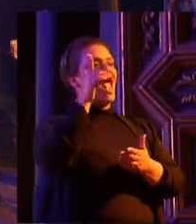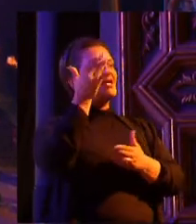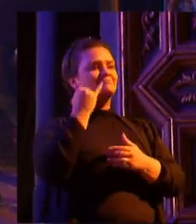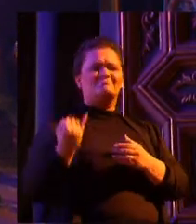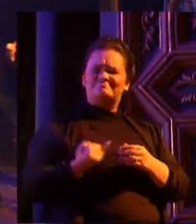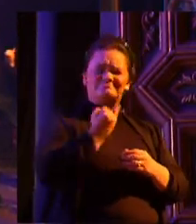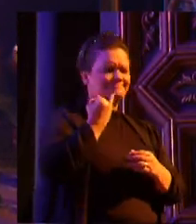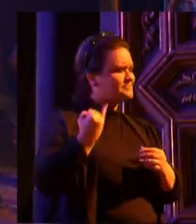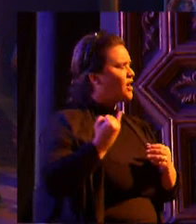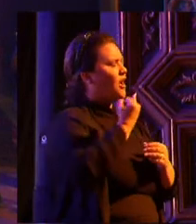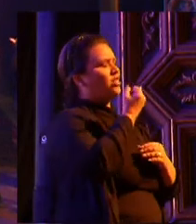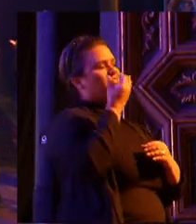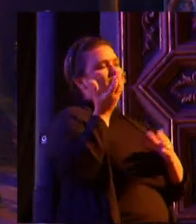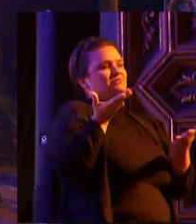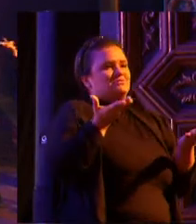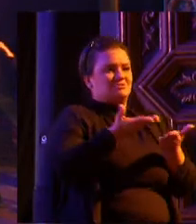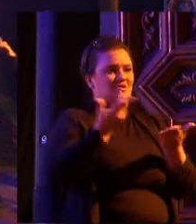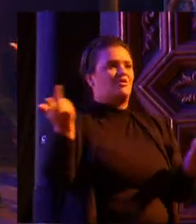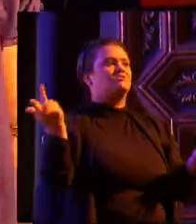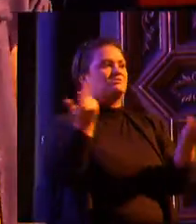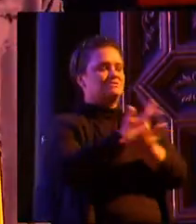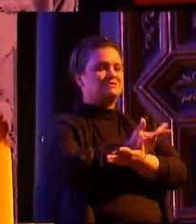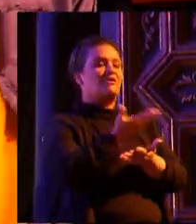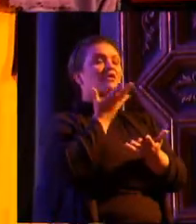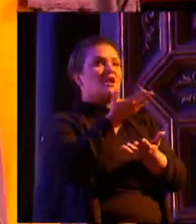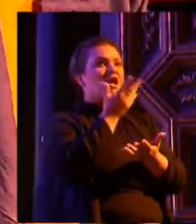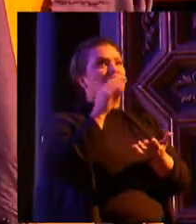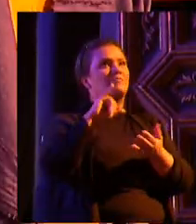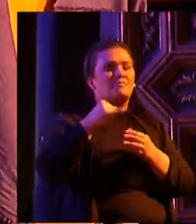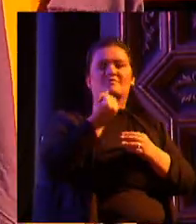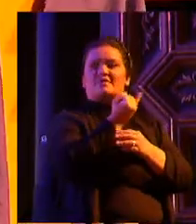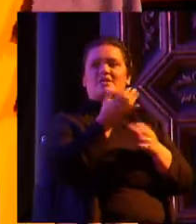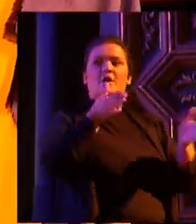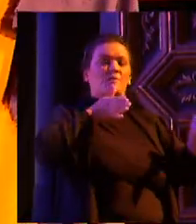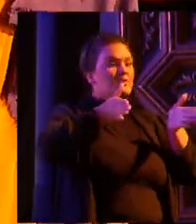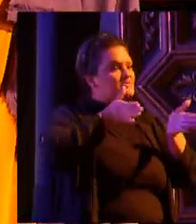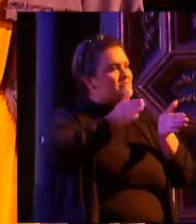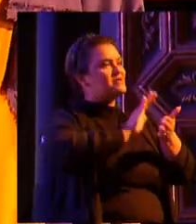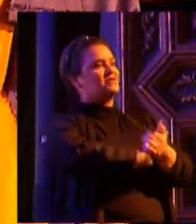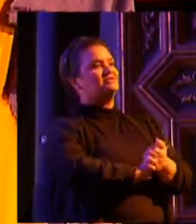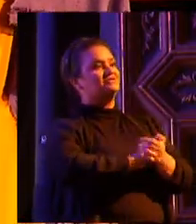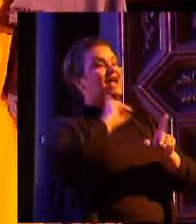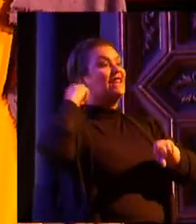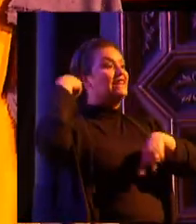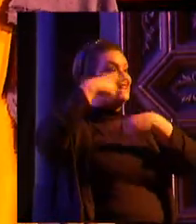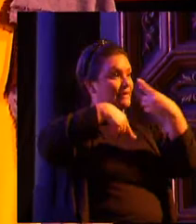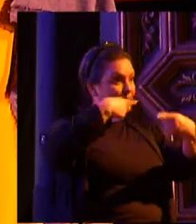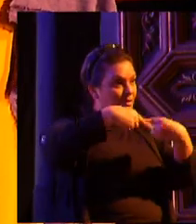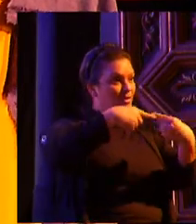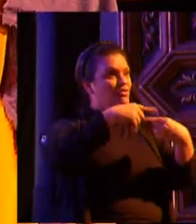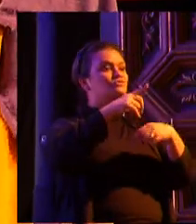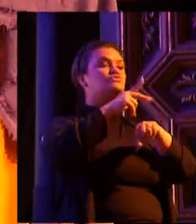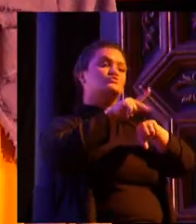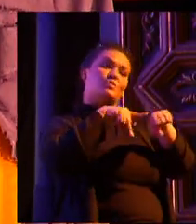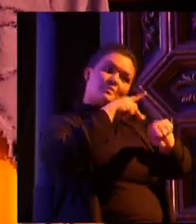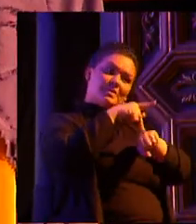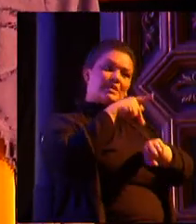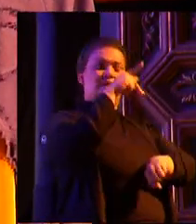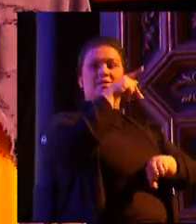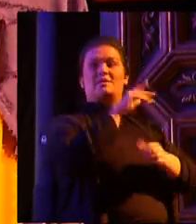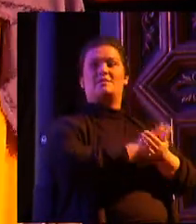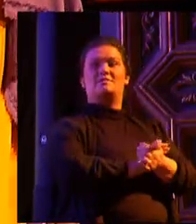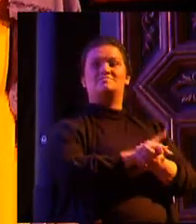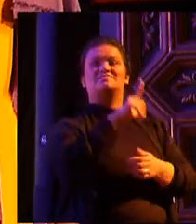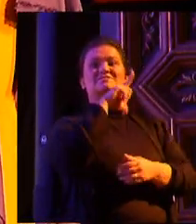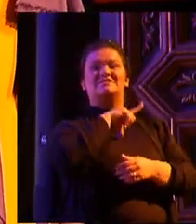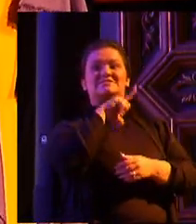prêmio ser especial, né? E eu quero aproveitar também o momento para dizer que depois do prêmio aqui, a gente tem